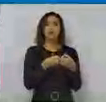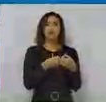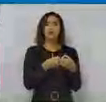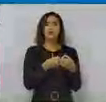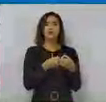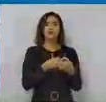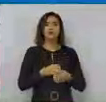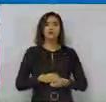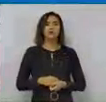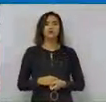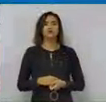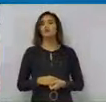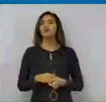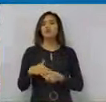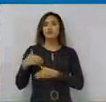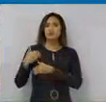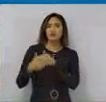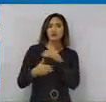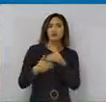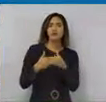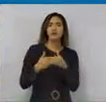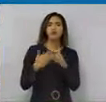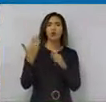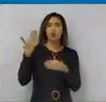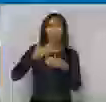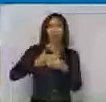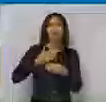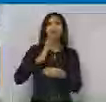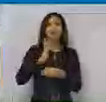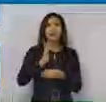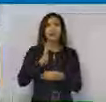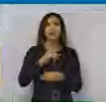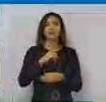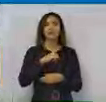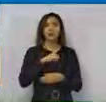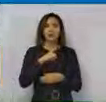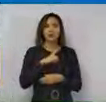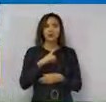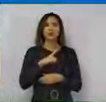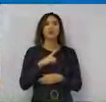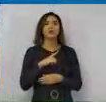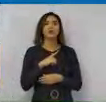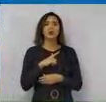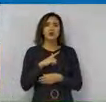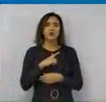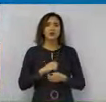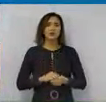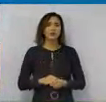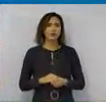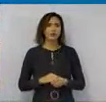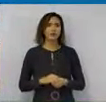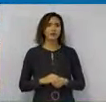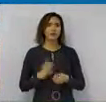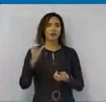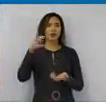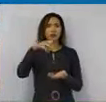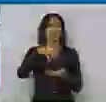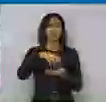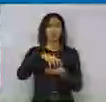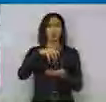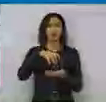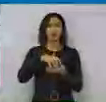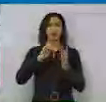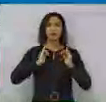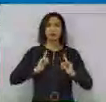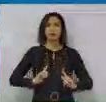conservação. O processo ele já tem uma anuência do IDEFLOR BIO, que é a unidade gestora